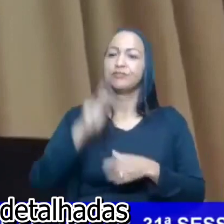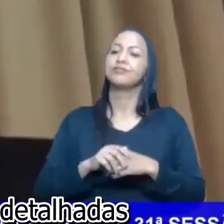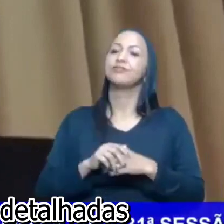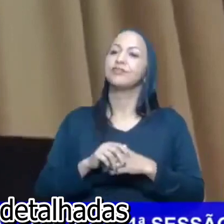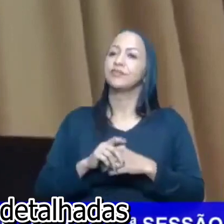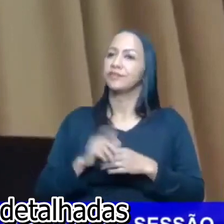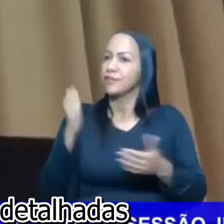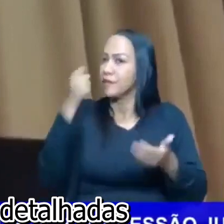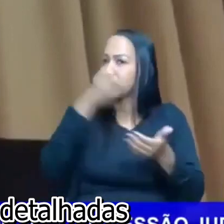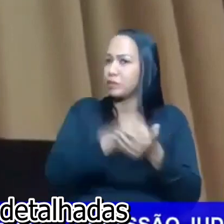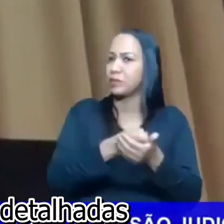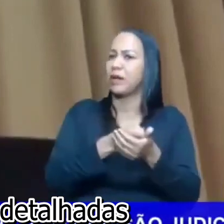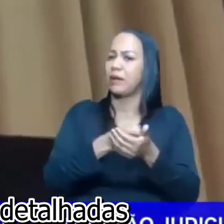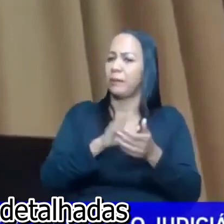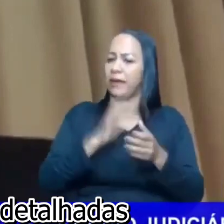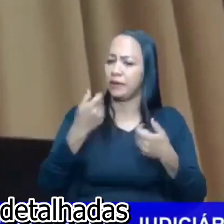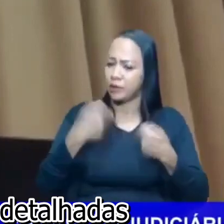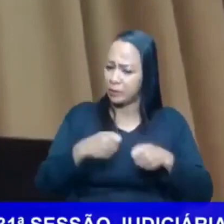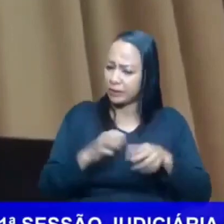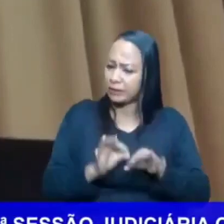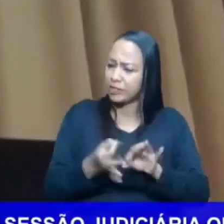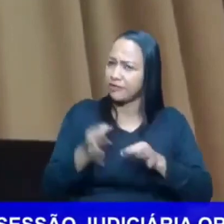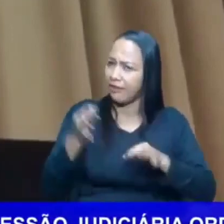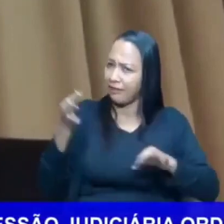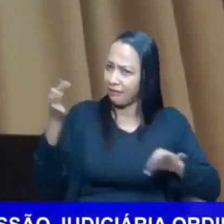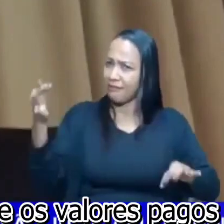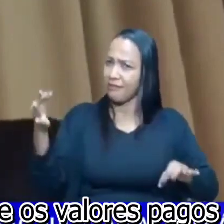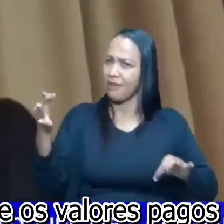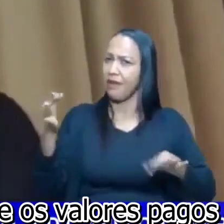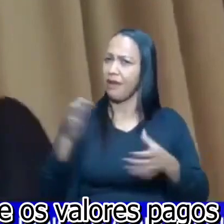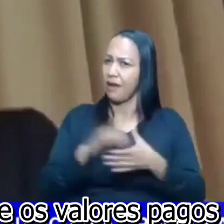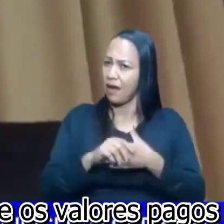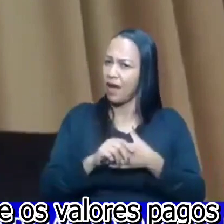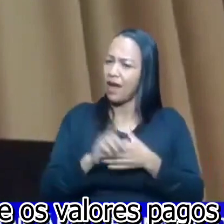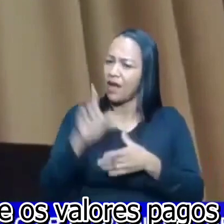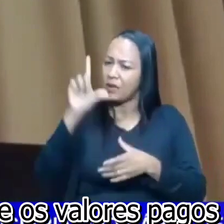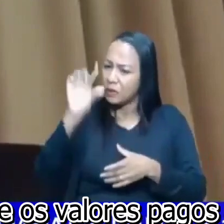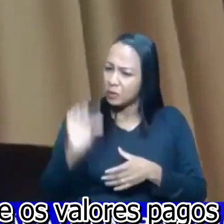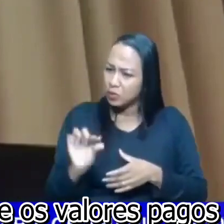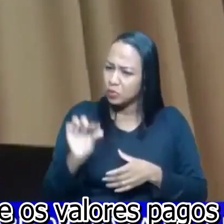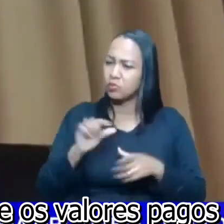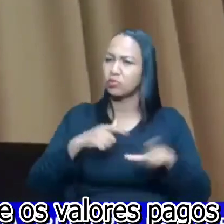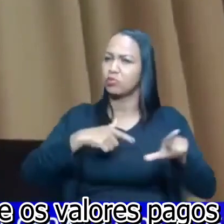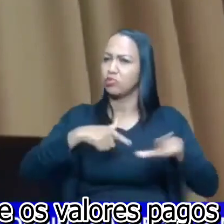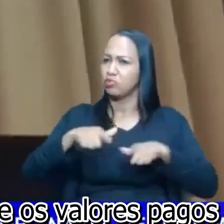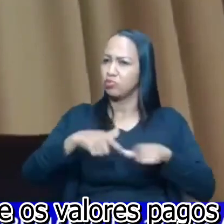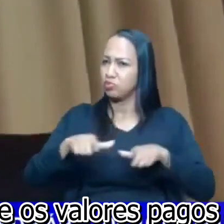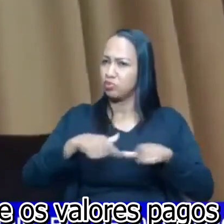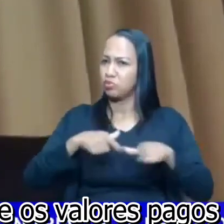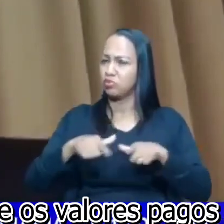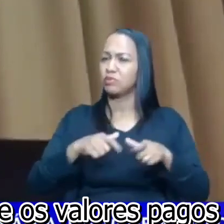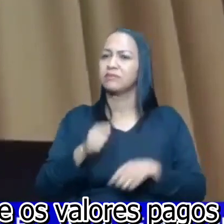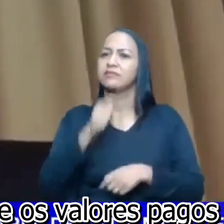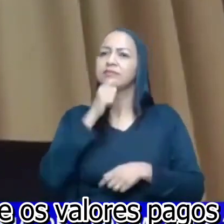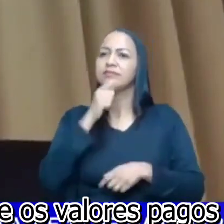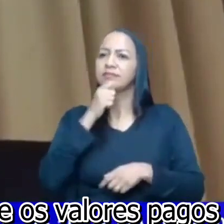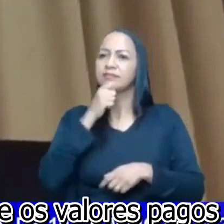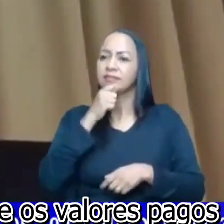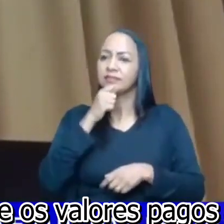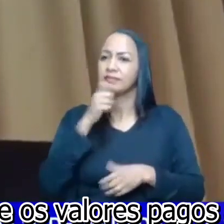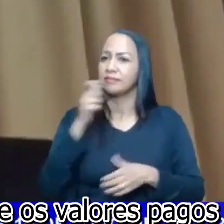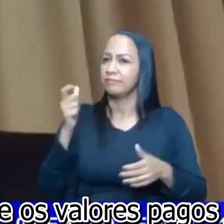despesas deveriam ser detalhadas para quantificar minimamente o trabalho. Afirmou ainda que os